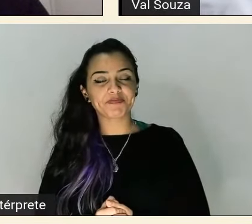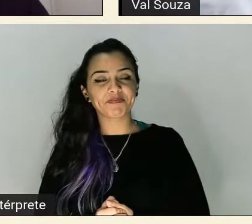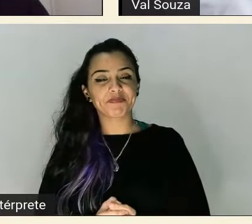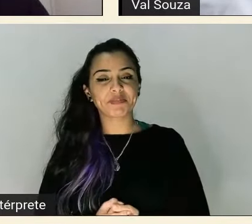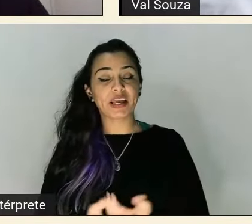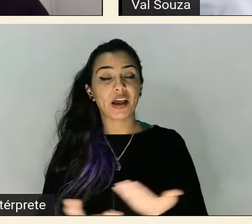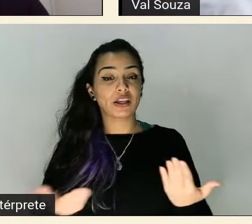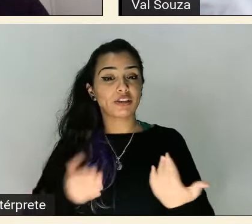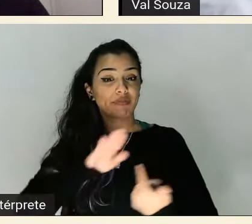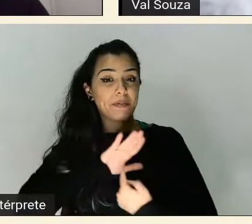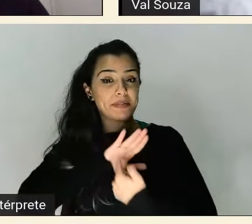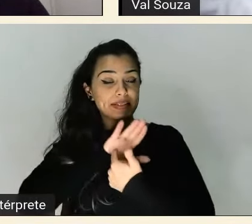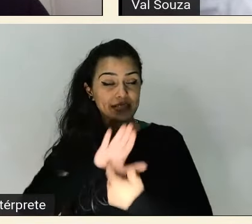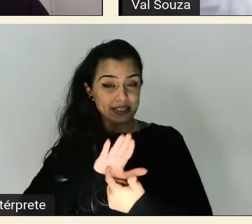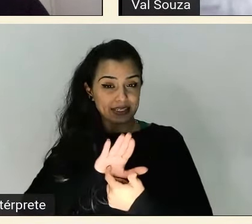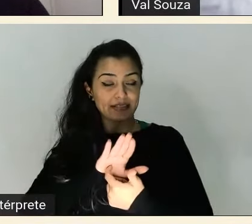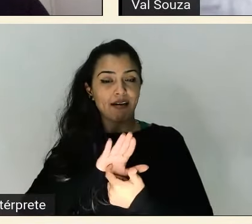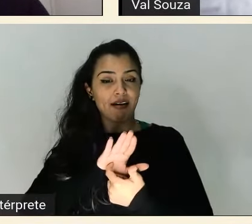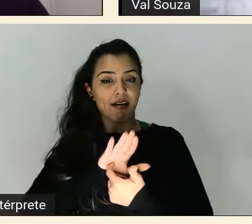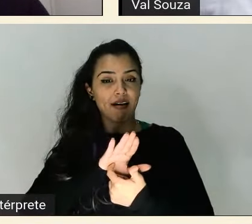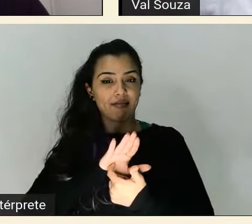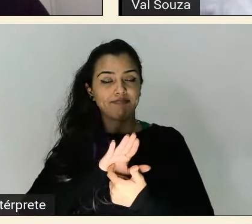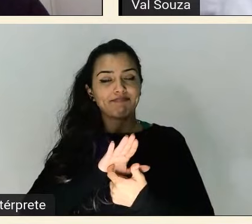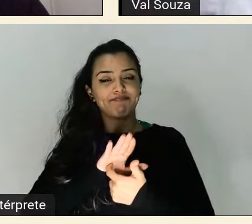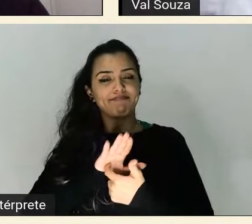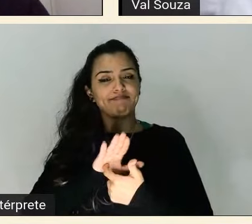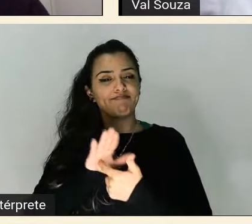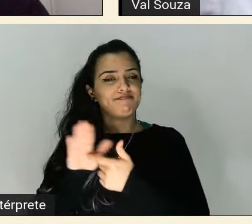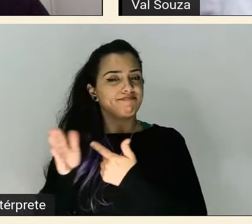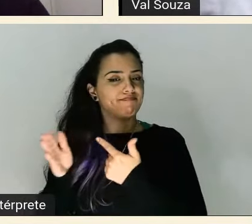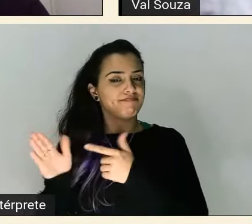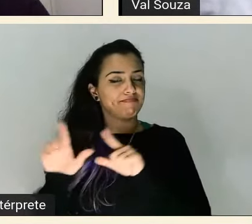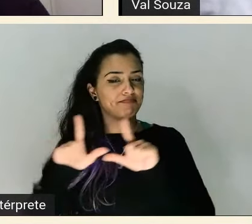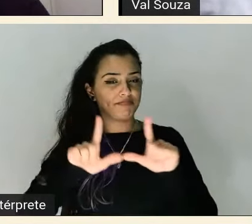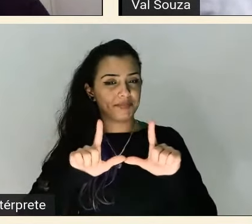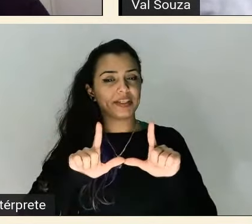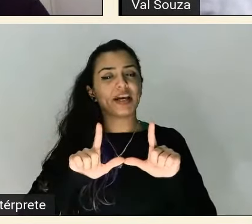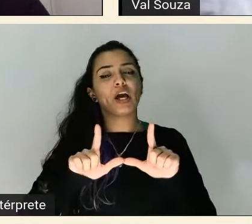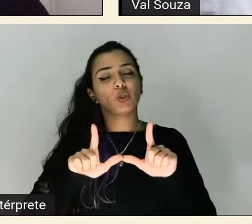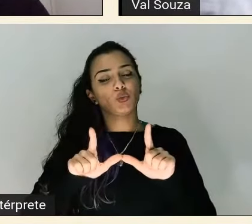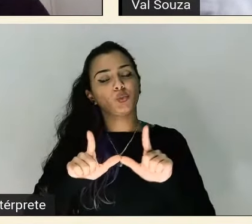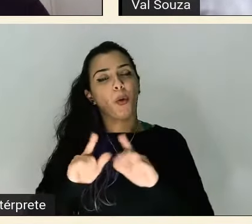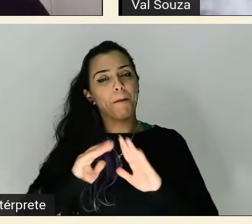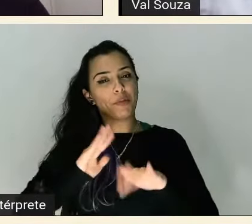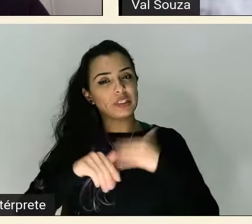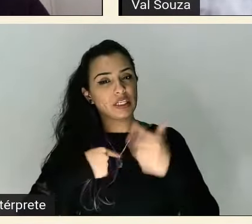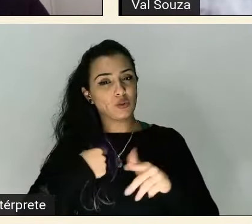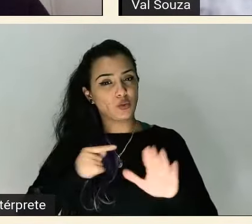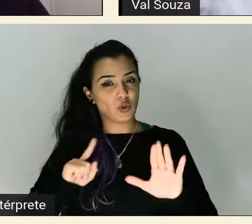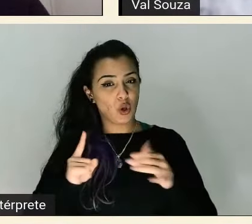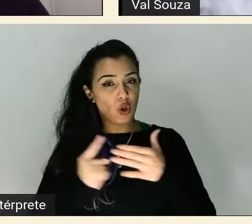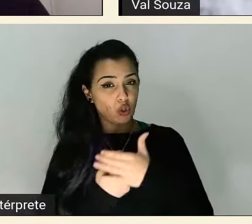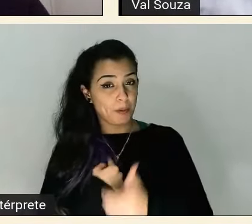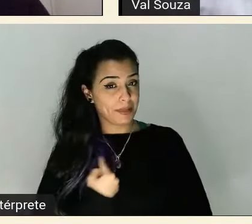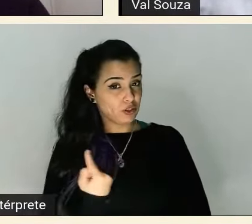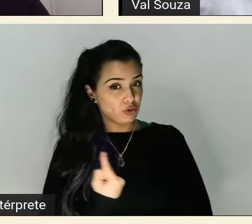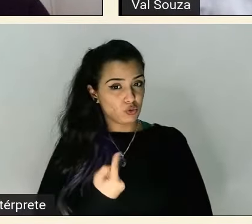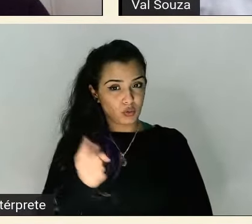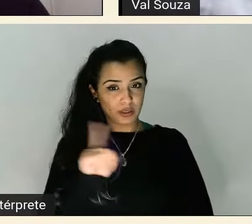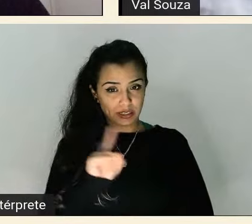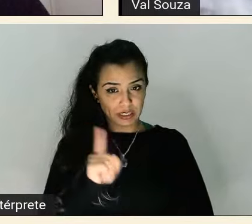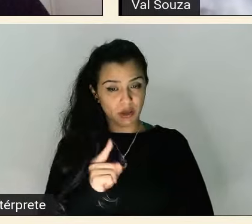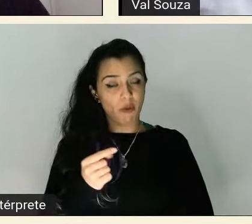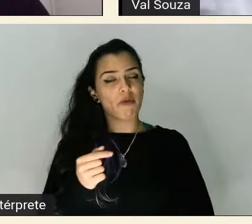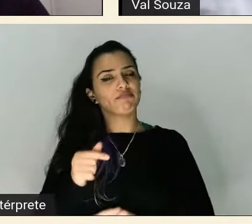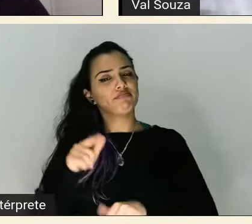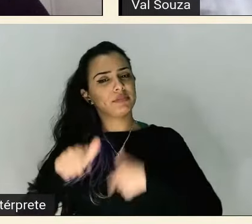hoje é um recorte de um processo que eu estou, que não é o processo da Bolsa Azul. O trabalho que eu estou